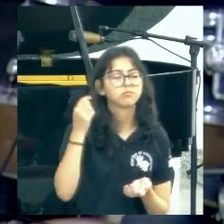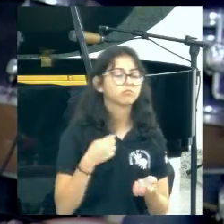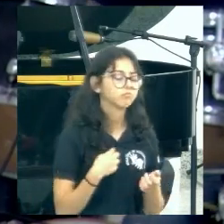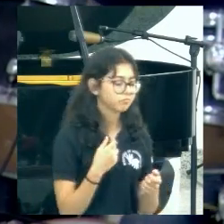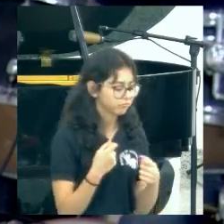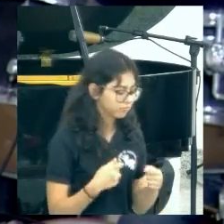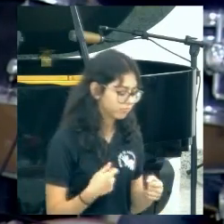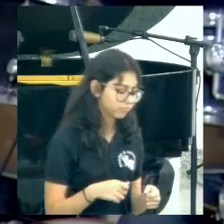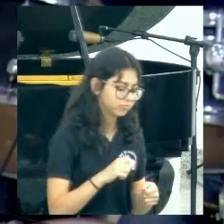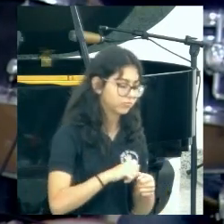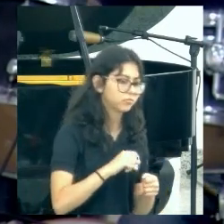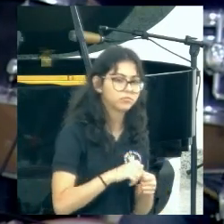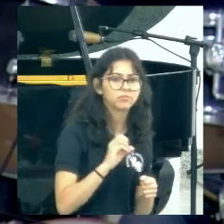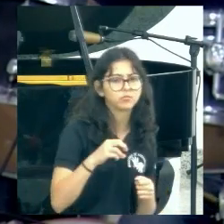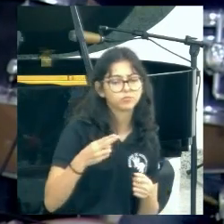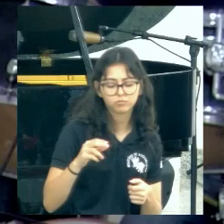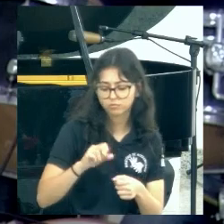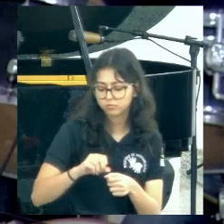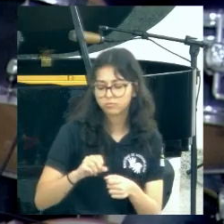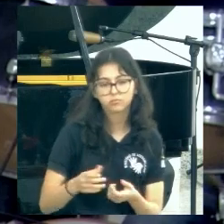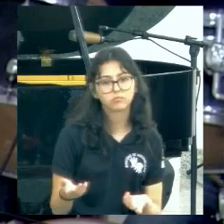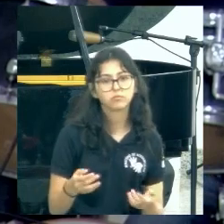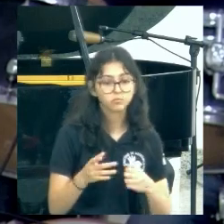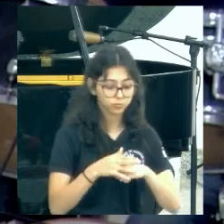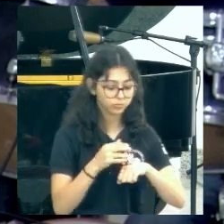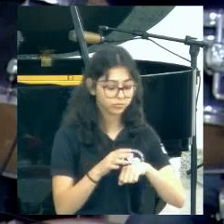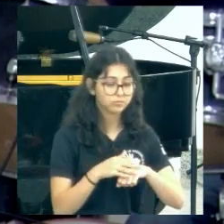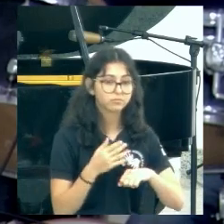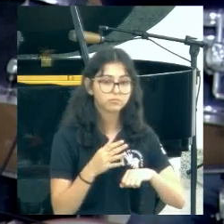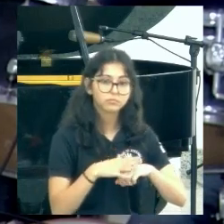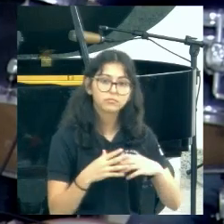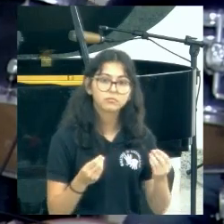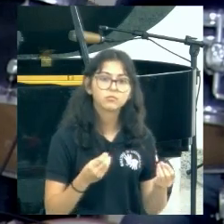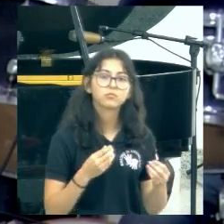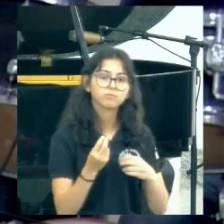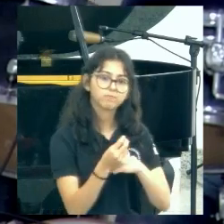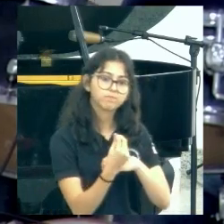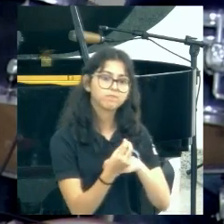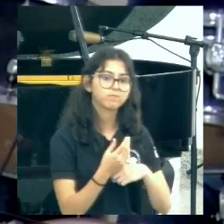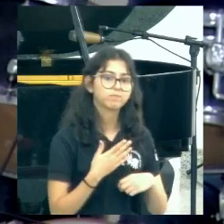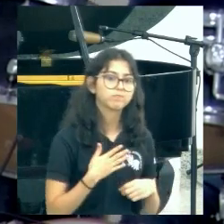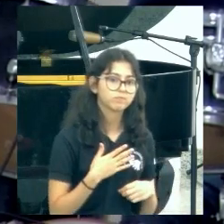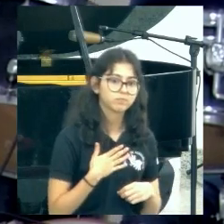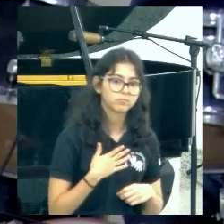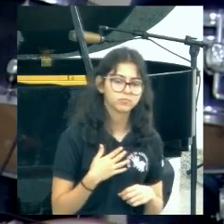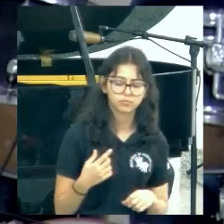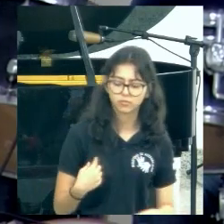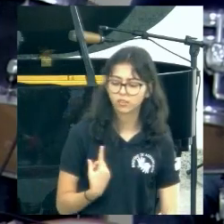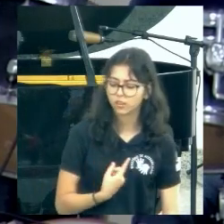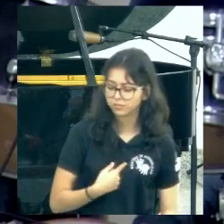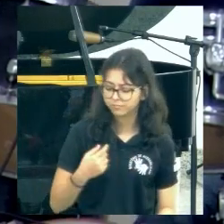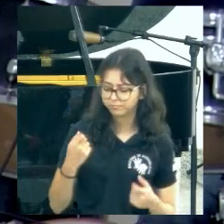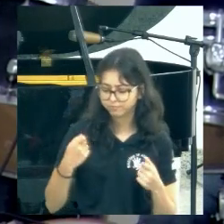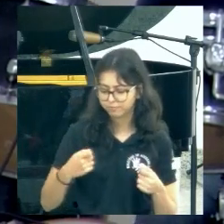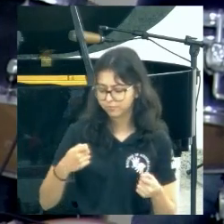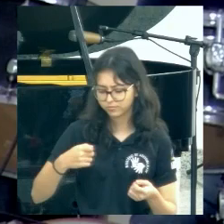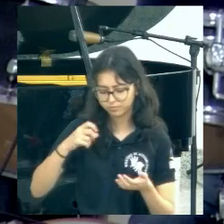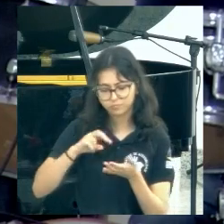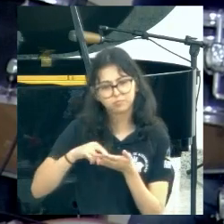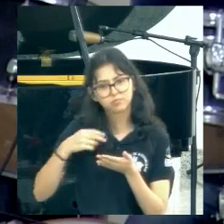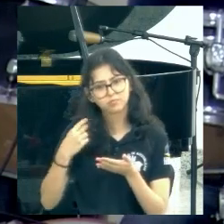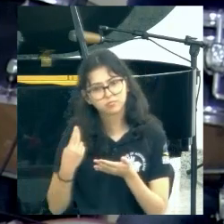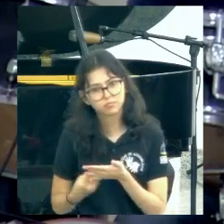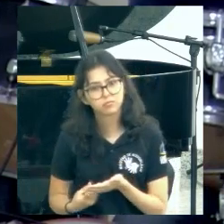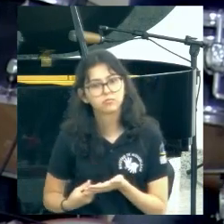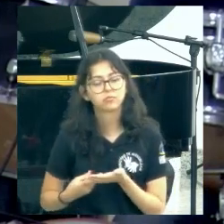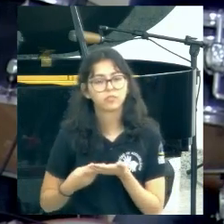Será que precisamos realmente cair para descobrir o tamanho da dor que causamos e que podia ter sido